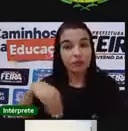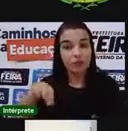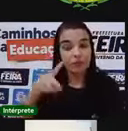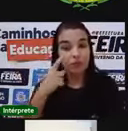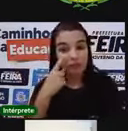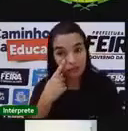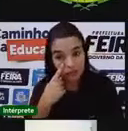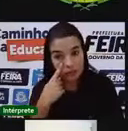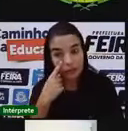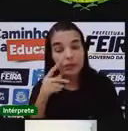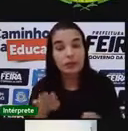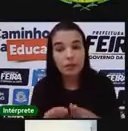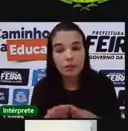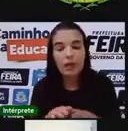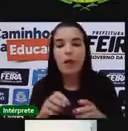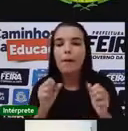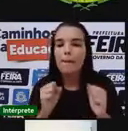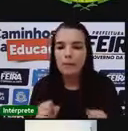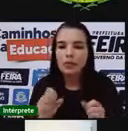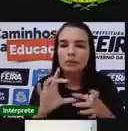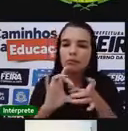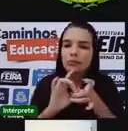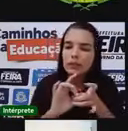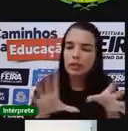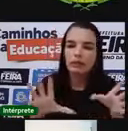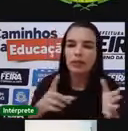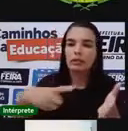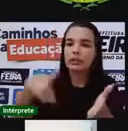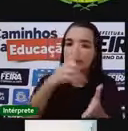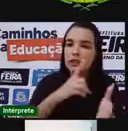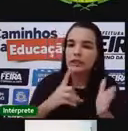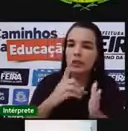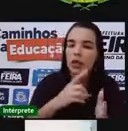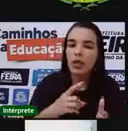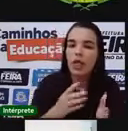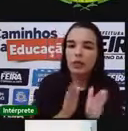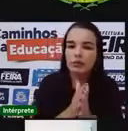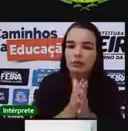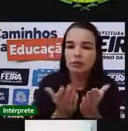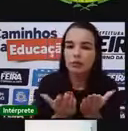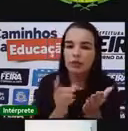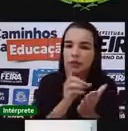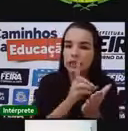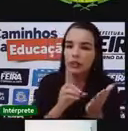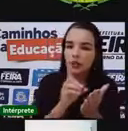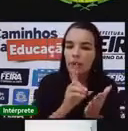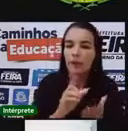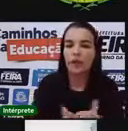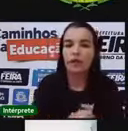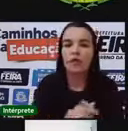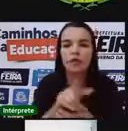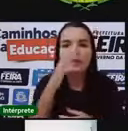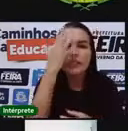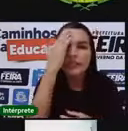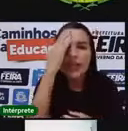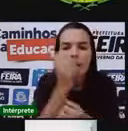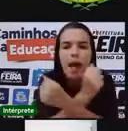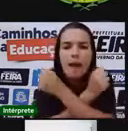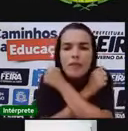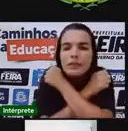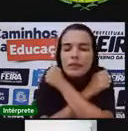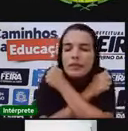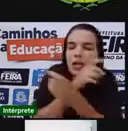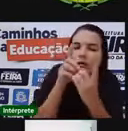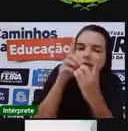é sororidade, o que é alteridade, o que é fraternidade. Que abraço mesmo. É possível abraçar na distância?